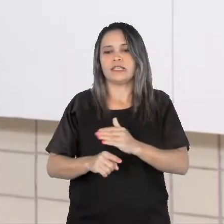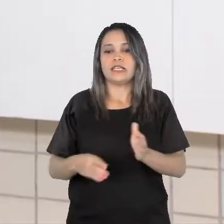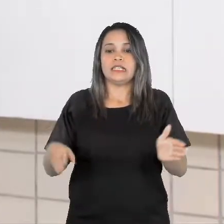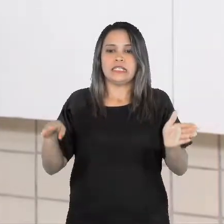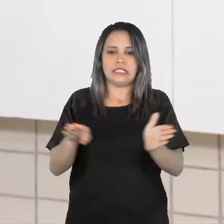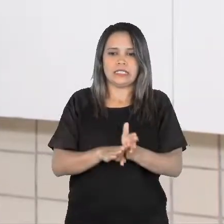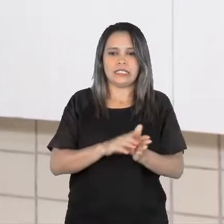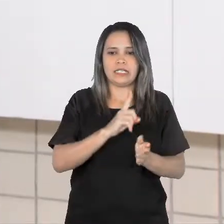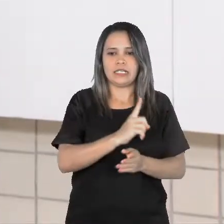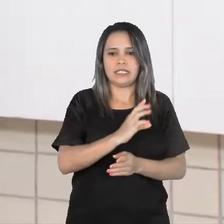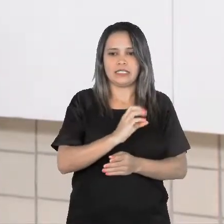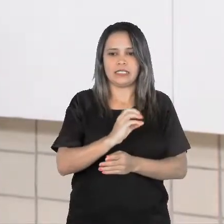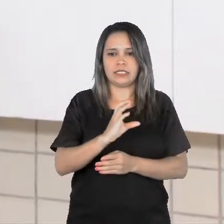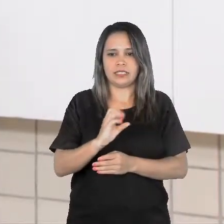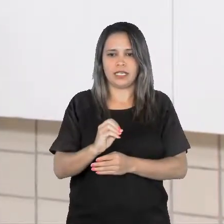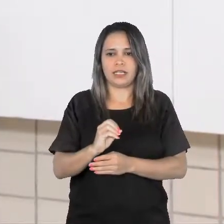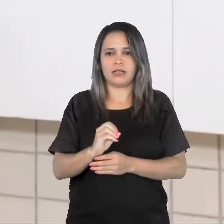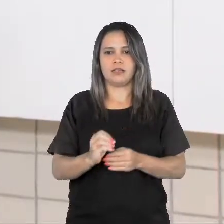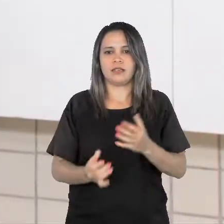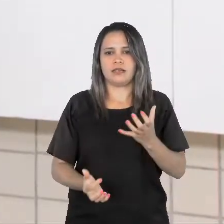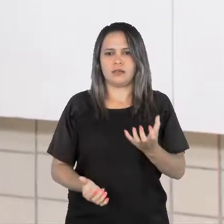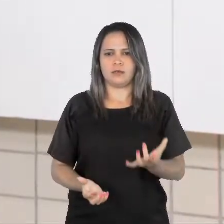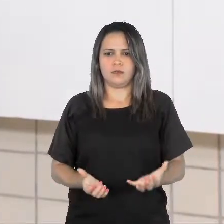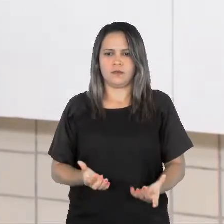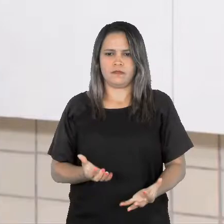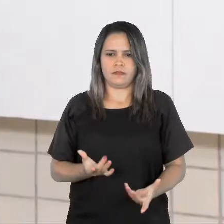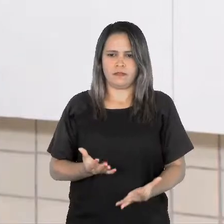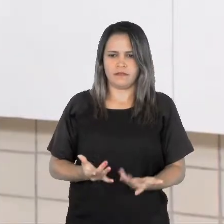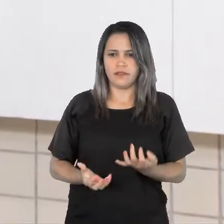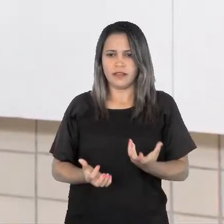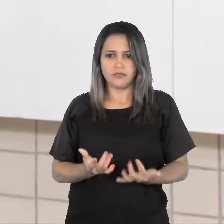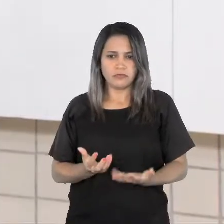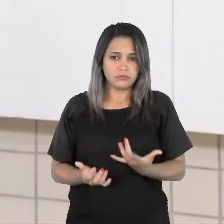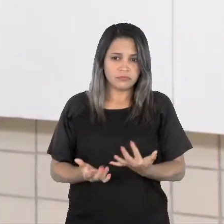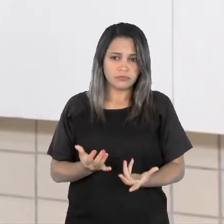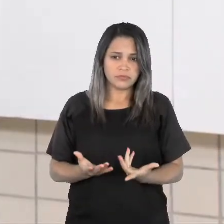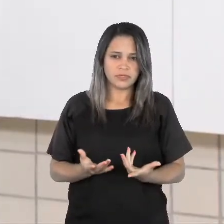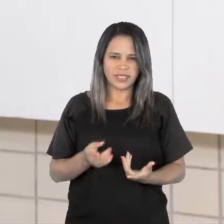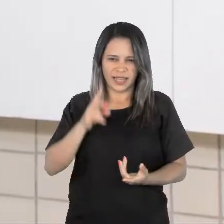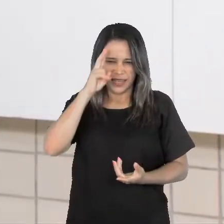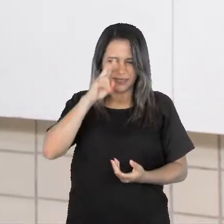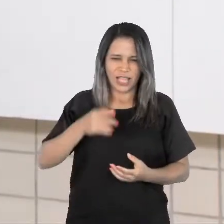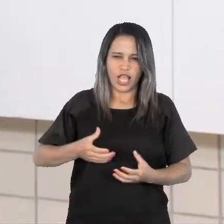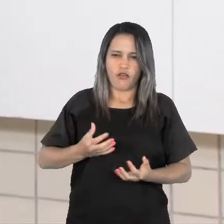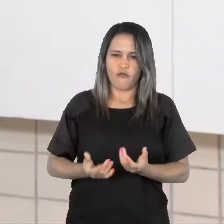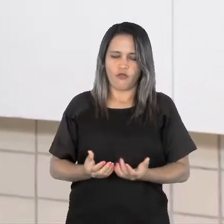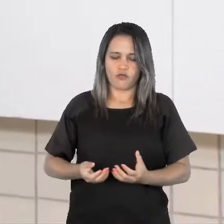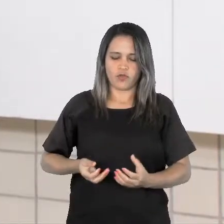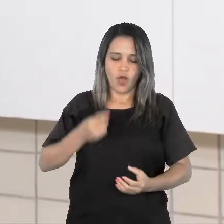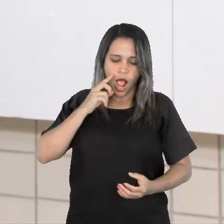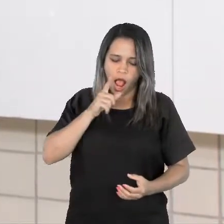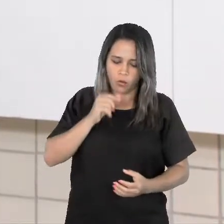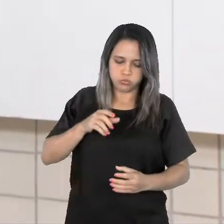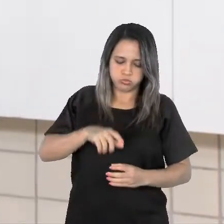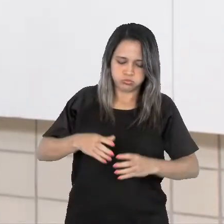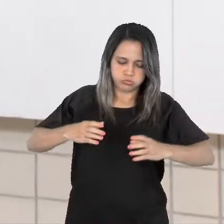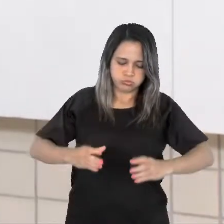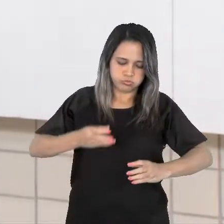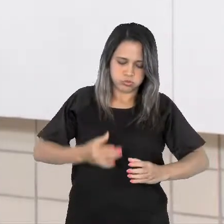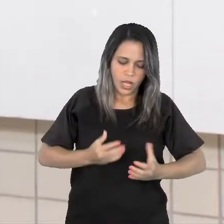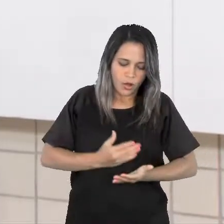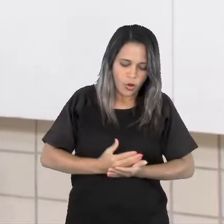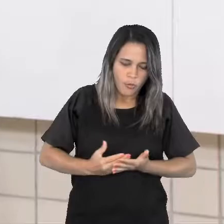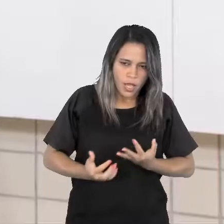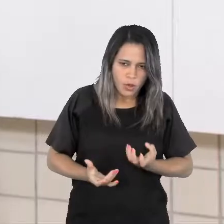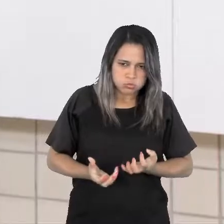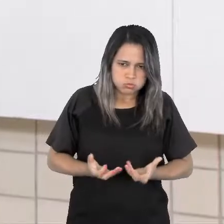temperatura de fervura da água. Sabe quando você coloca a água lá no fogo? Que aí você fica observando e ela começa a borbulhar. Quando ela começa a